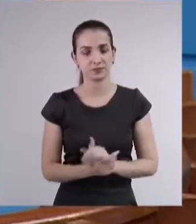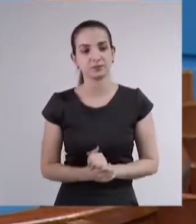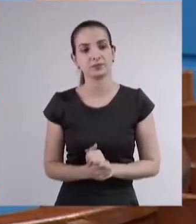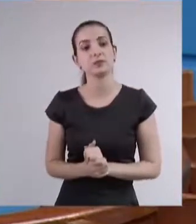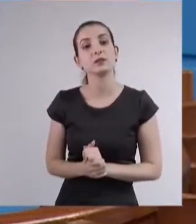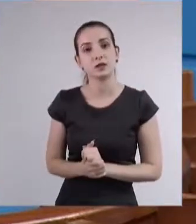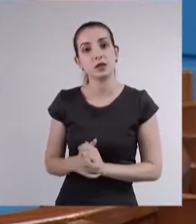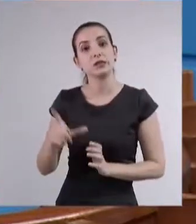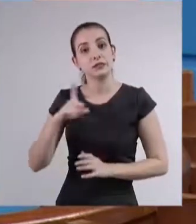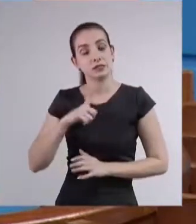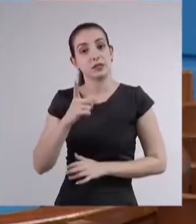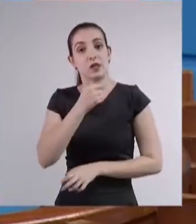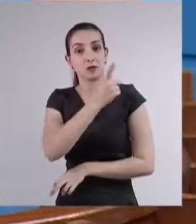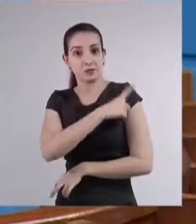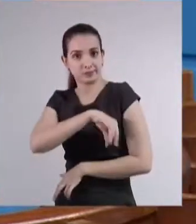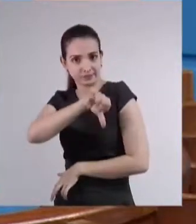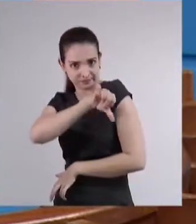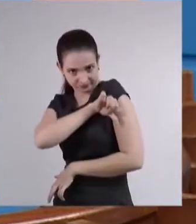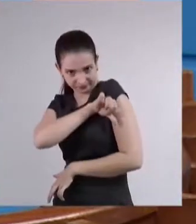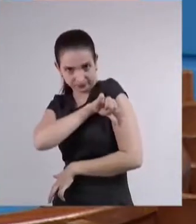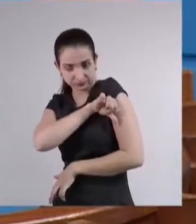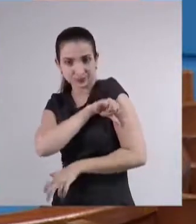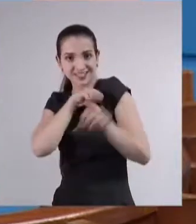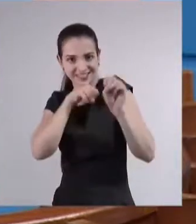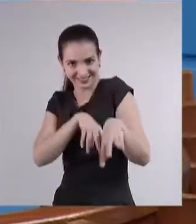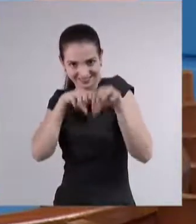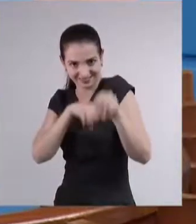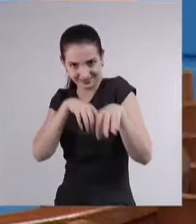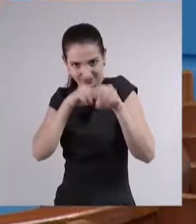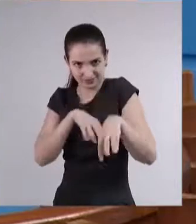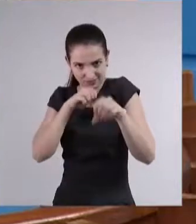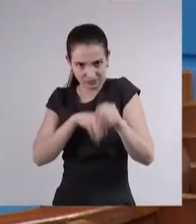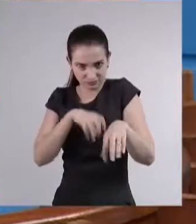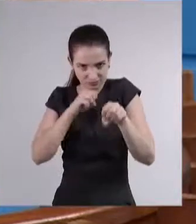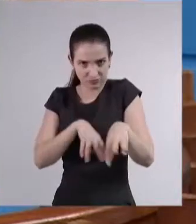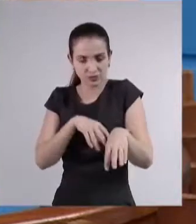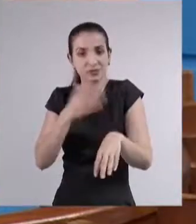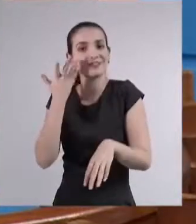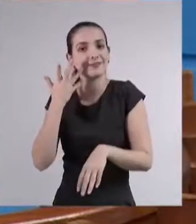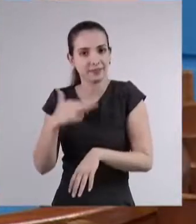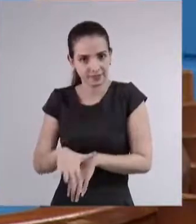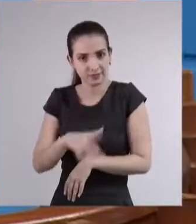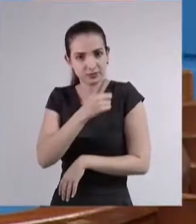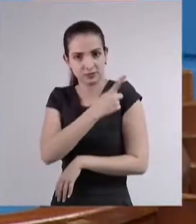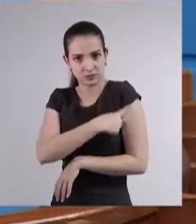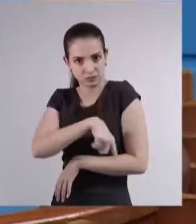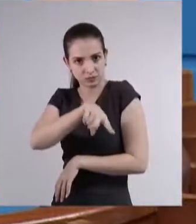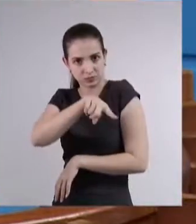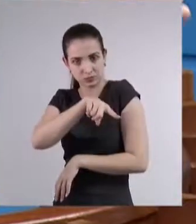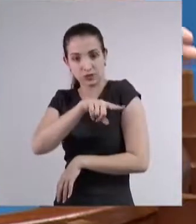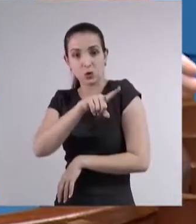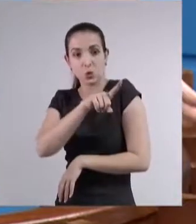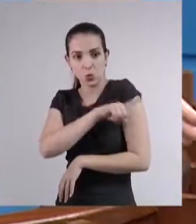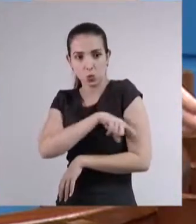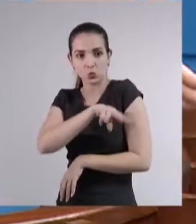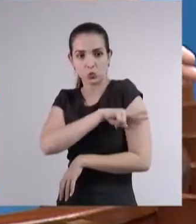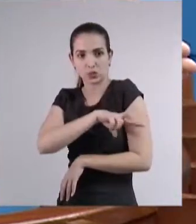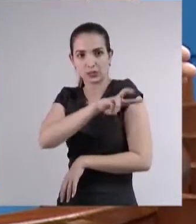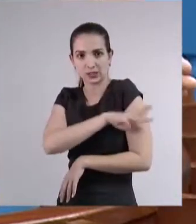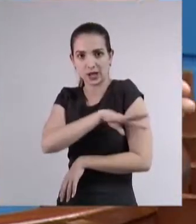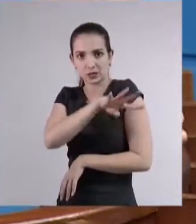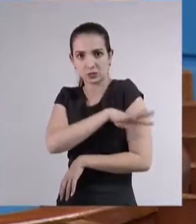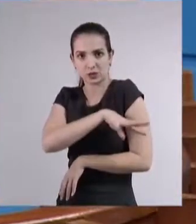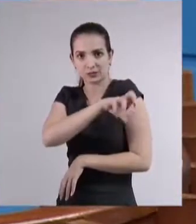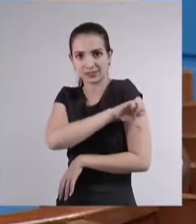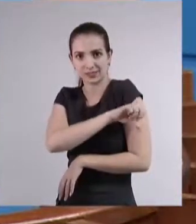ensino fundamental, prestem bem atenção, a educação do